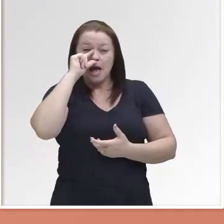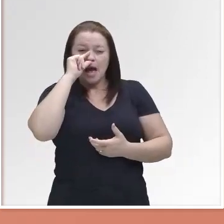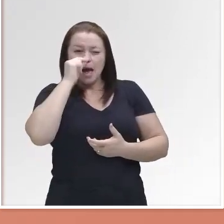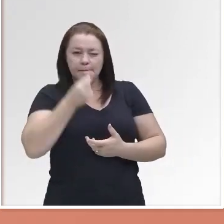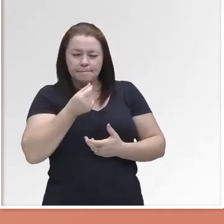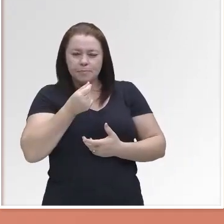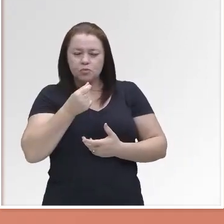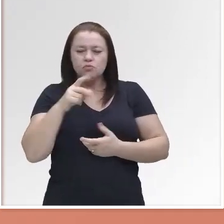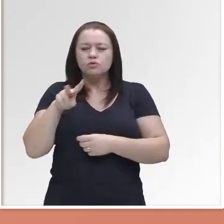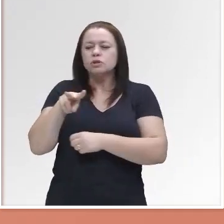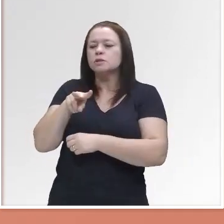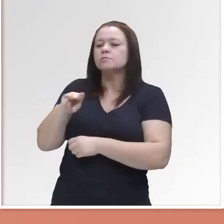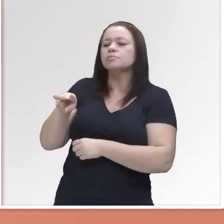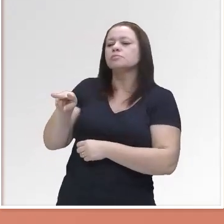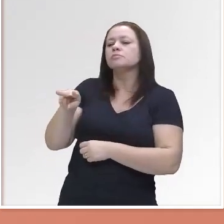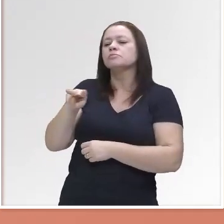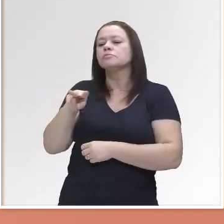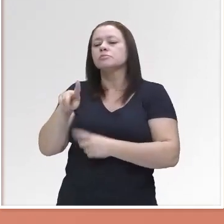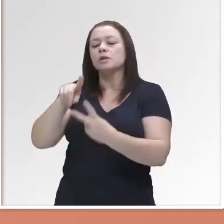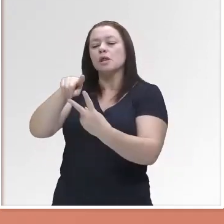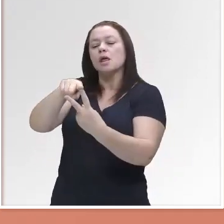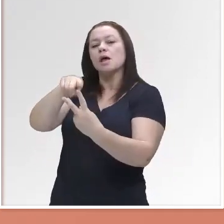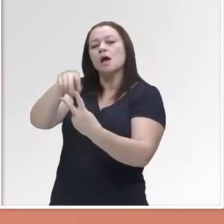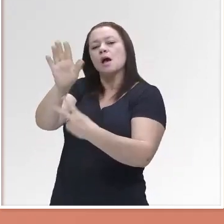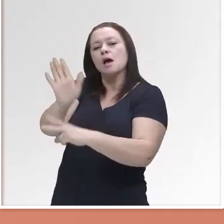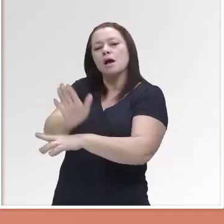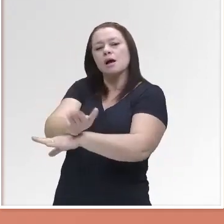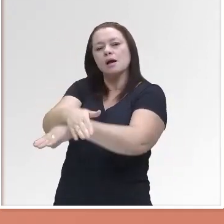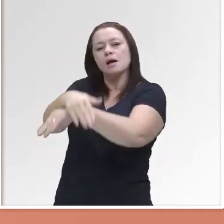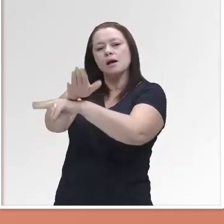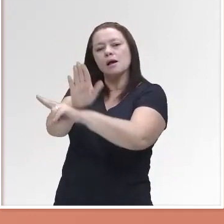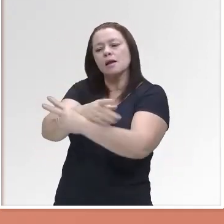mais apaixonados. A bruxa, então,